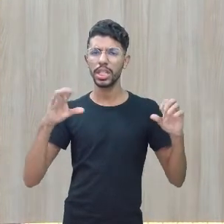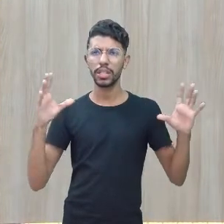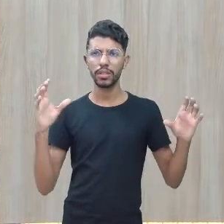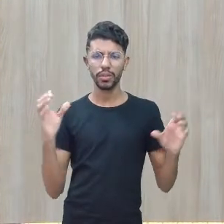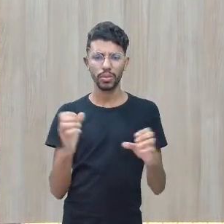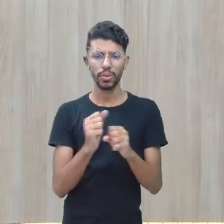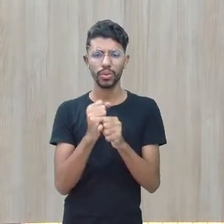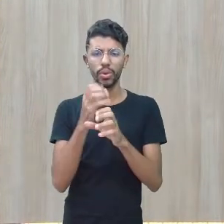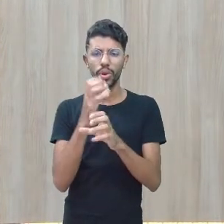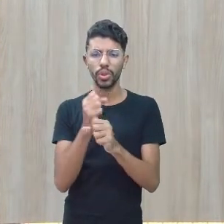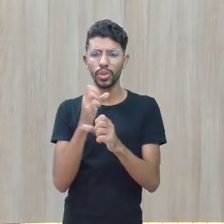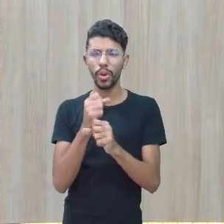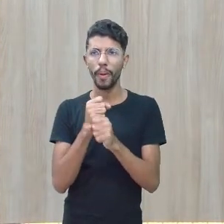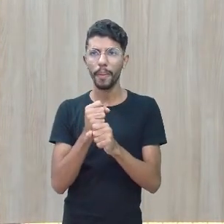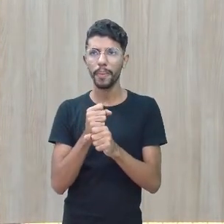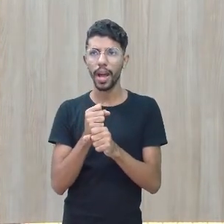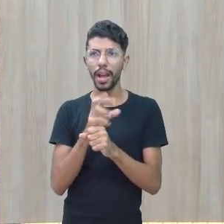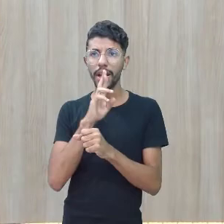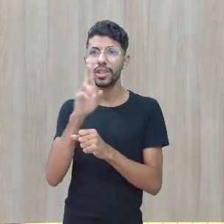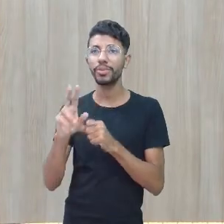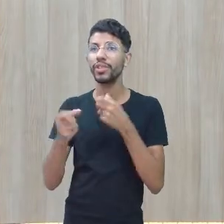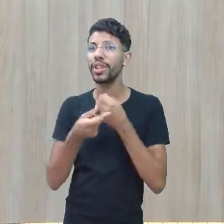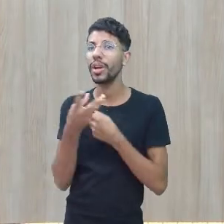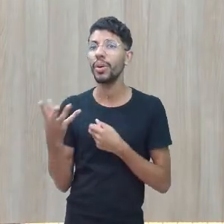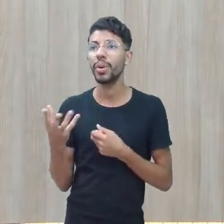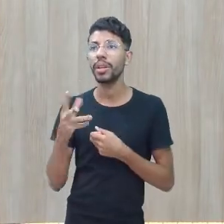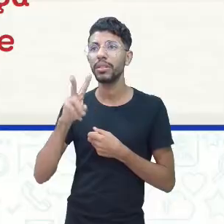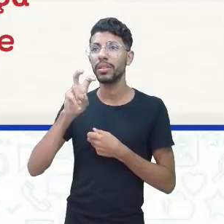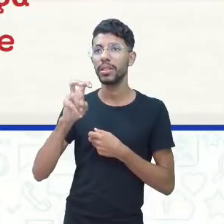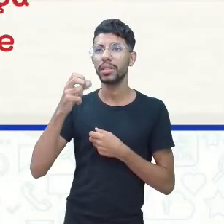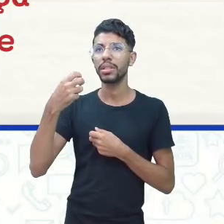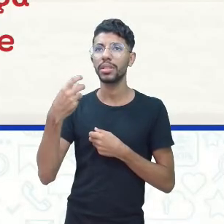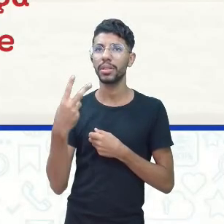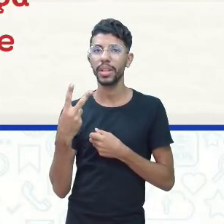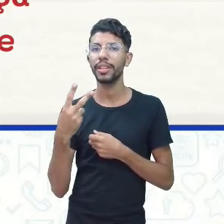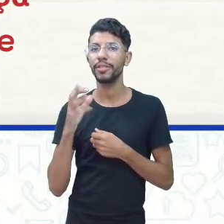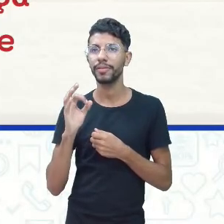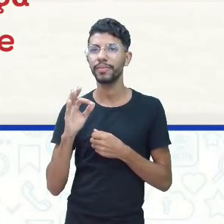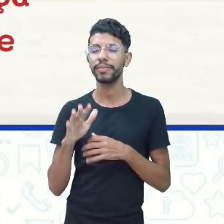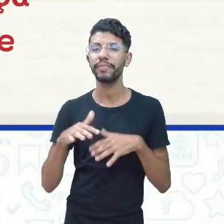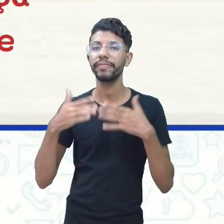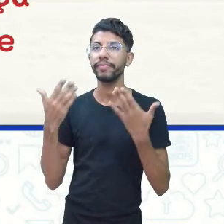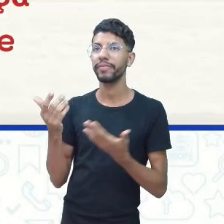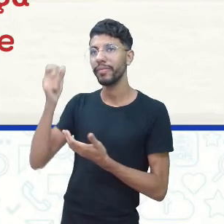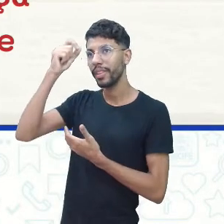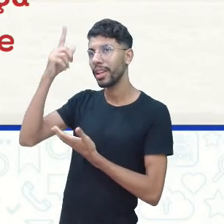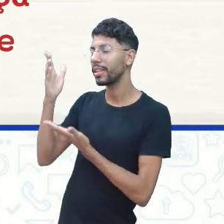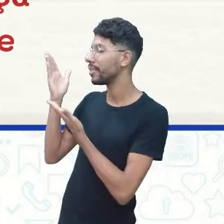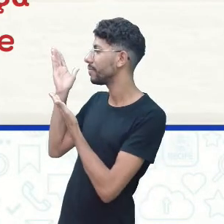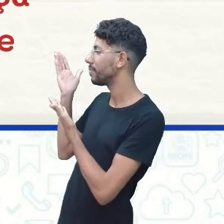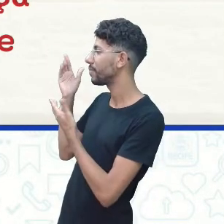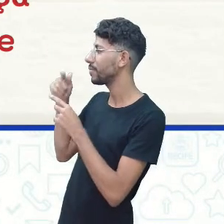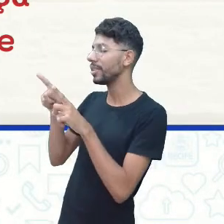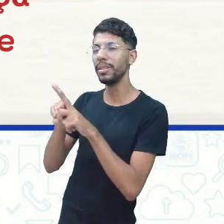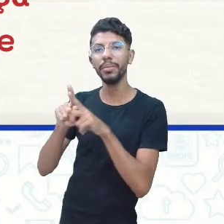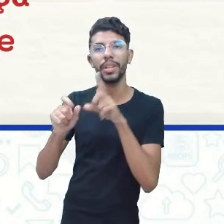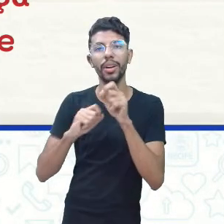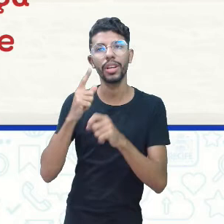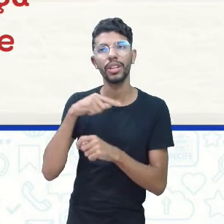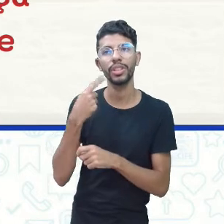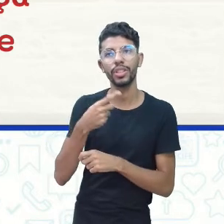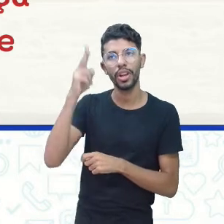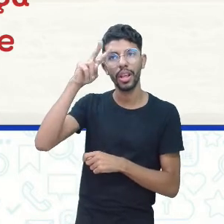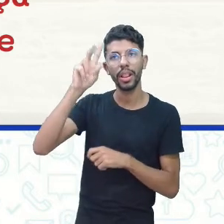quanto? 52, né? E daí, ó, a ideia aqui é para a gente relembrar esse mapinha mental que eu fiz quando a